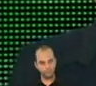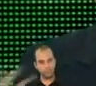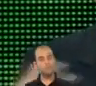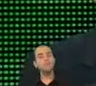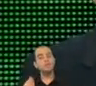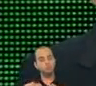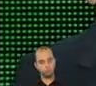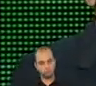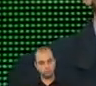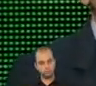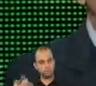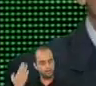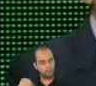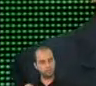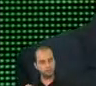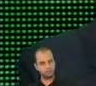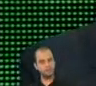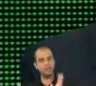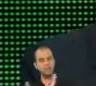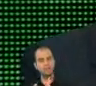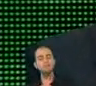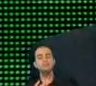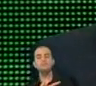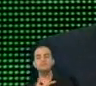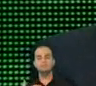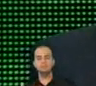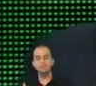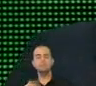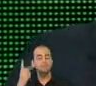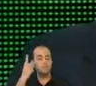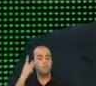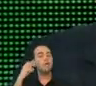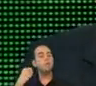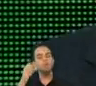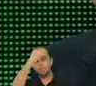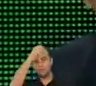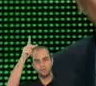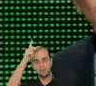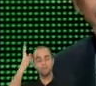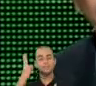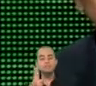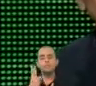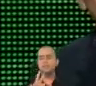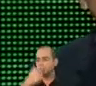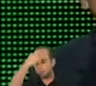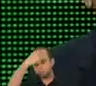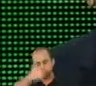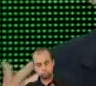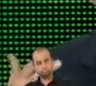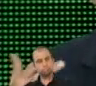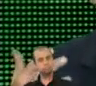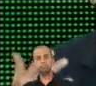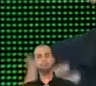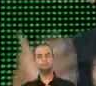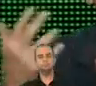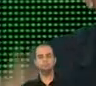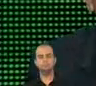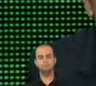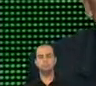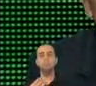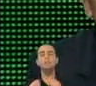problemas. No governo ou no ministério, quando eu era da situação, ou no governo de São Paulo, ou na prefeitura, sempre me